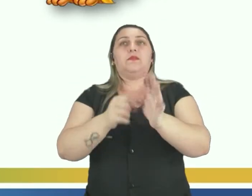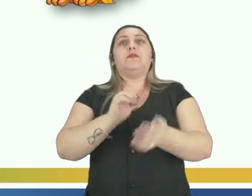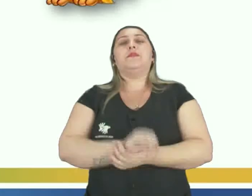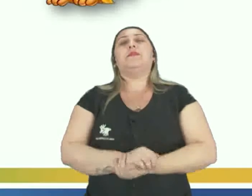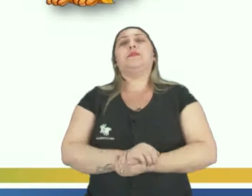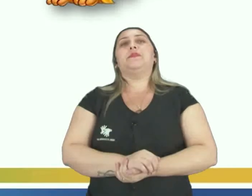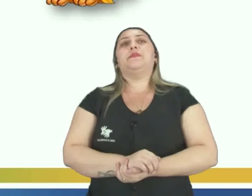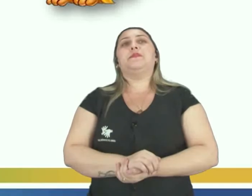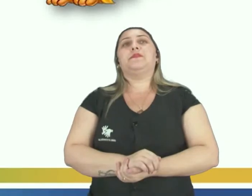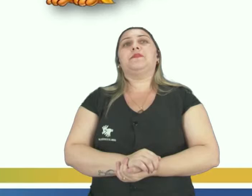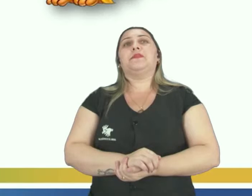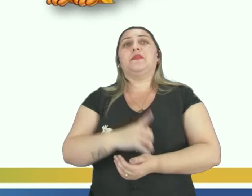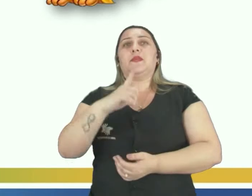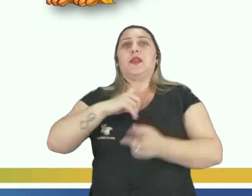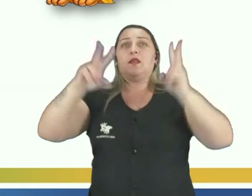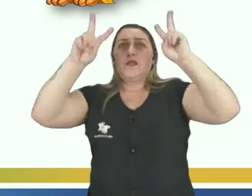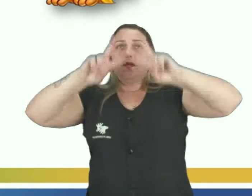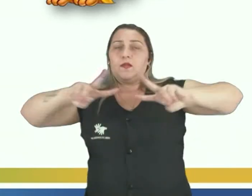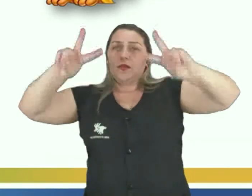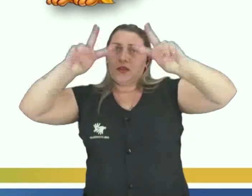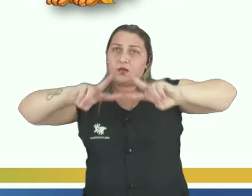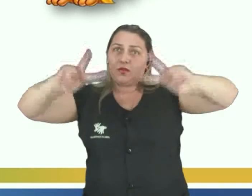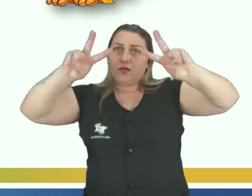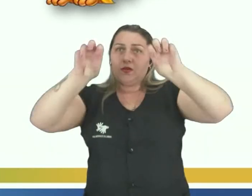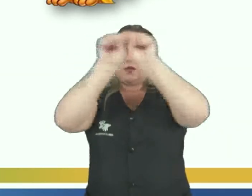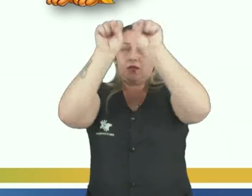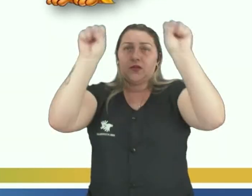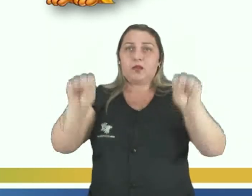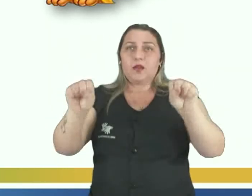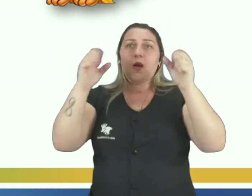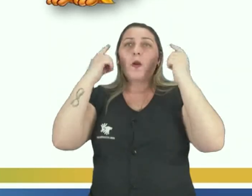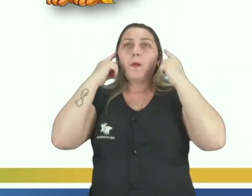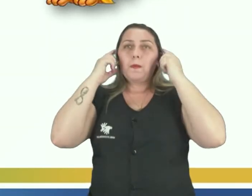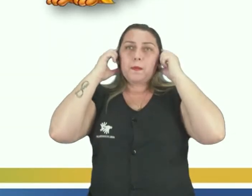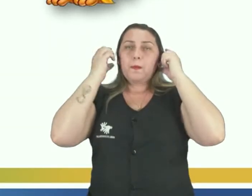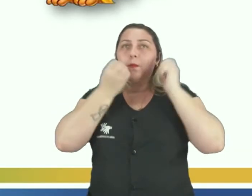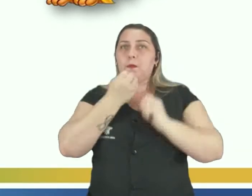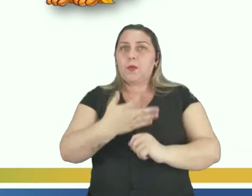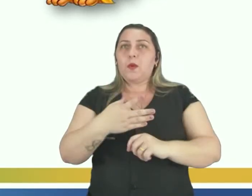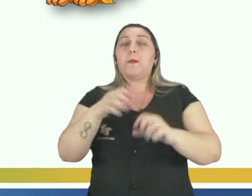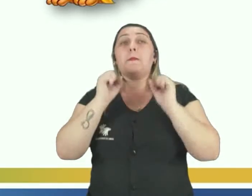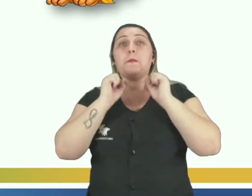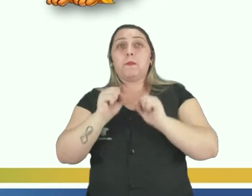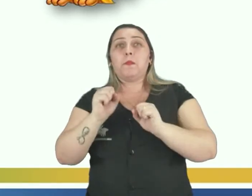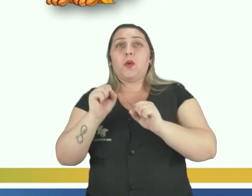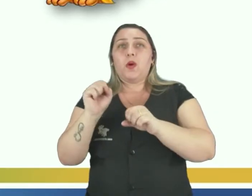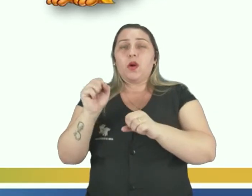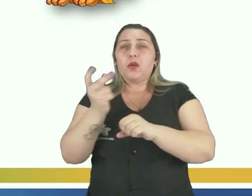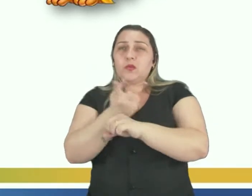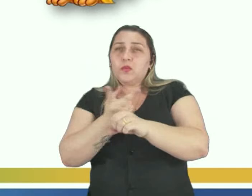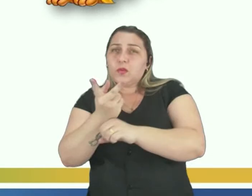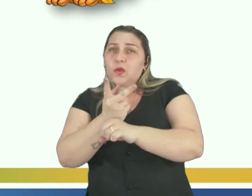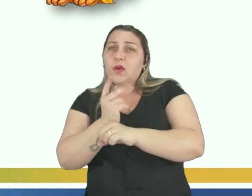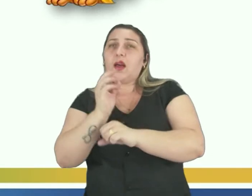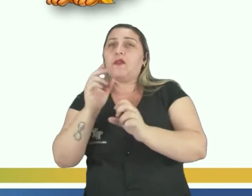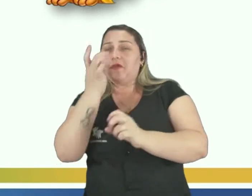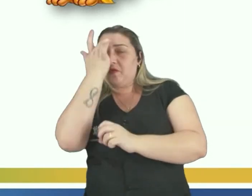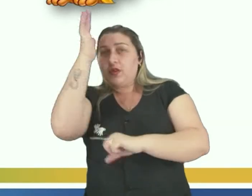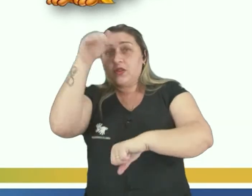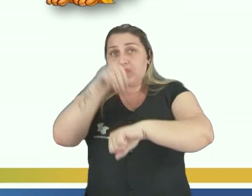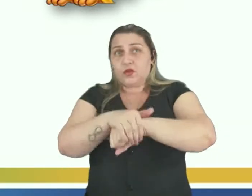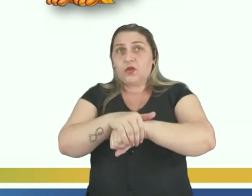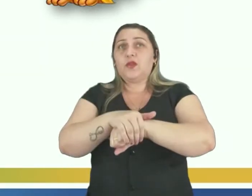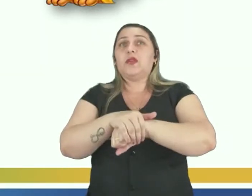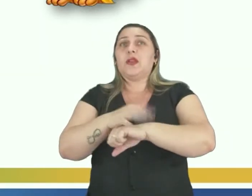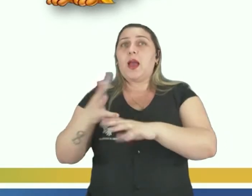na entrevista. Nós temos que ela diz que tem uma visão e um sistema auditivo muito bons, que ela pode caçar com facilidade à noite e a